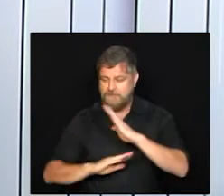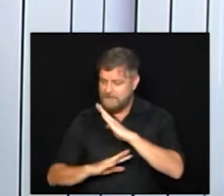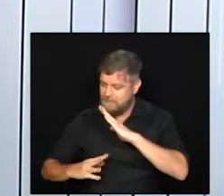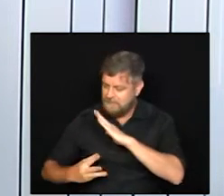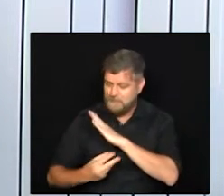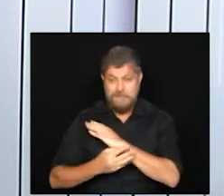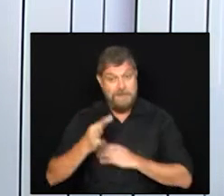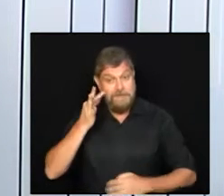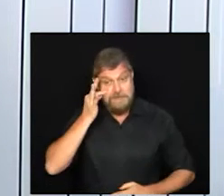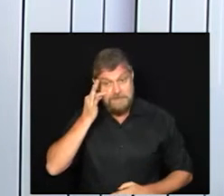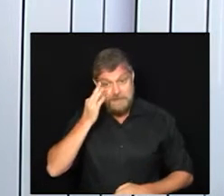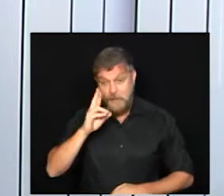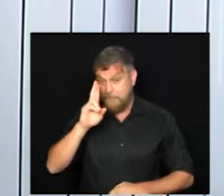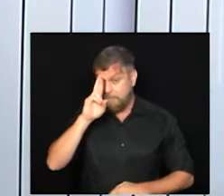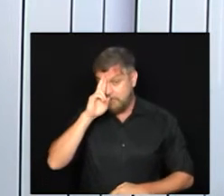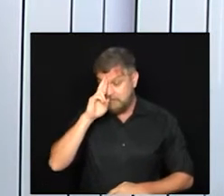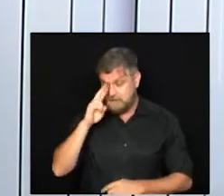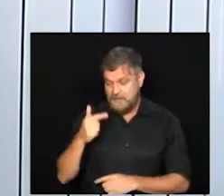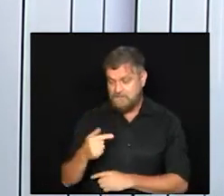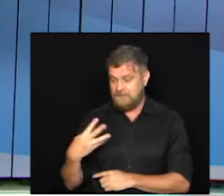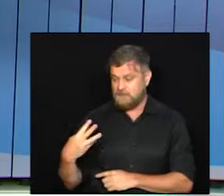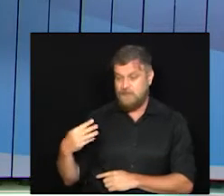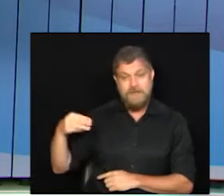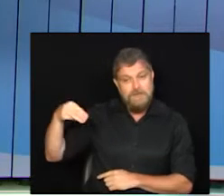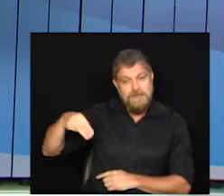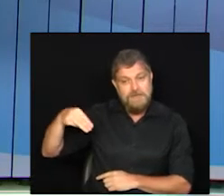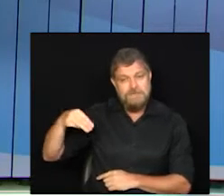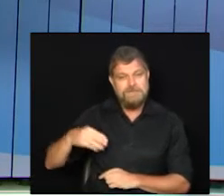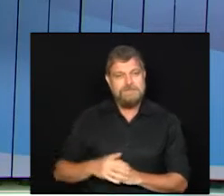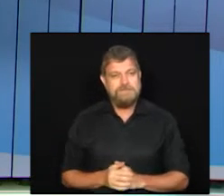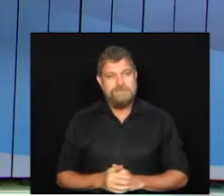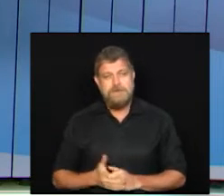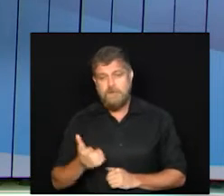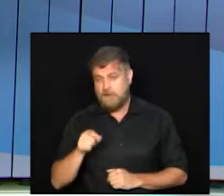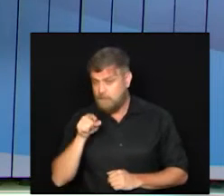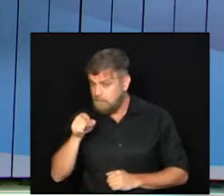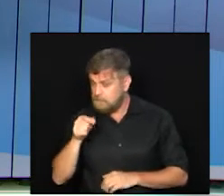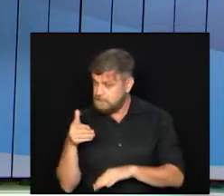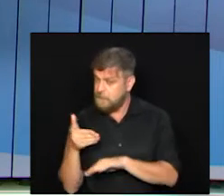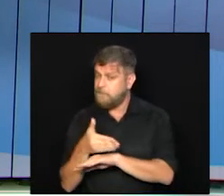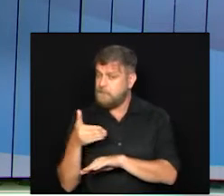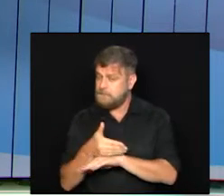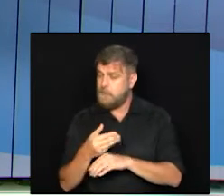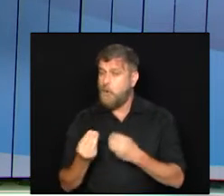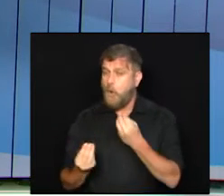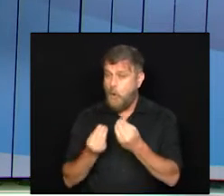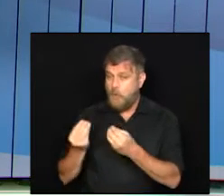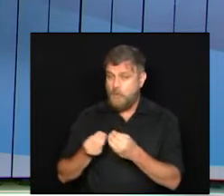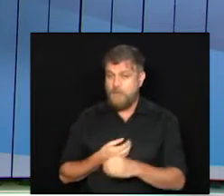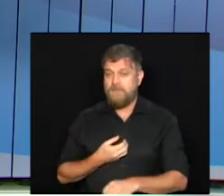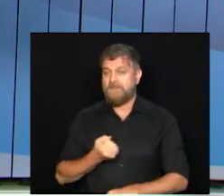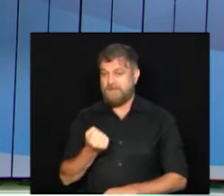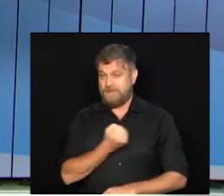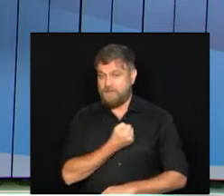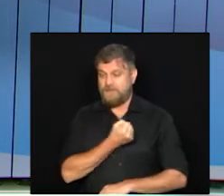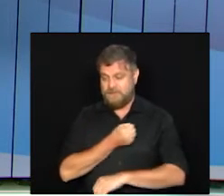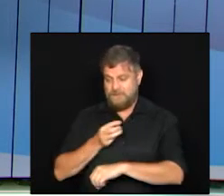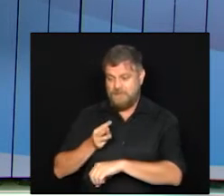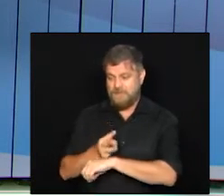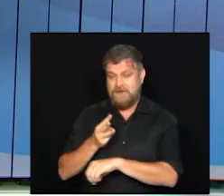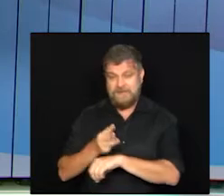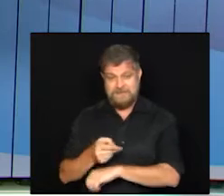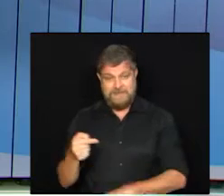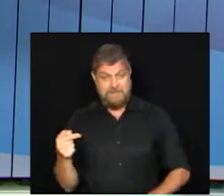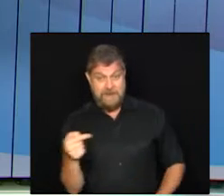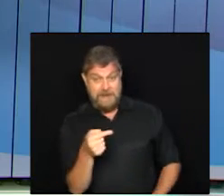ao vivo, 12h24. E eu quero a sua participação através do número do nosso WhatsApp, que já está